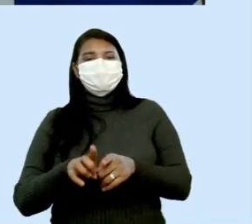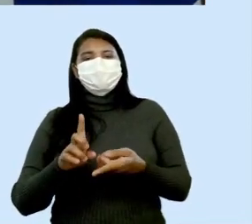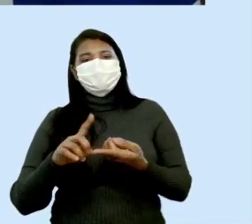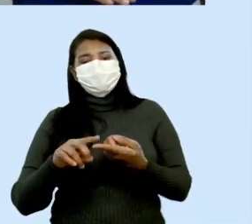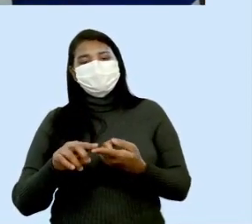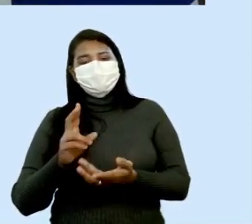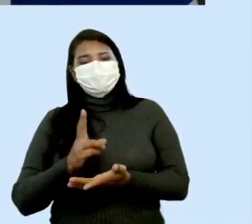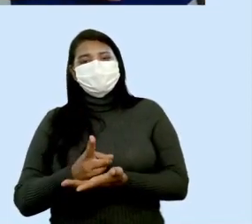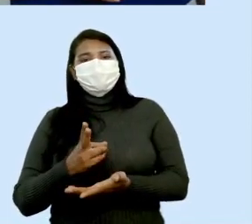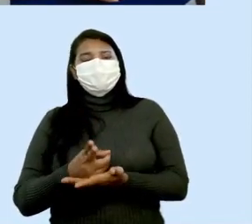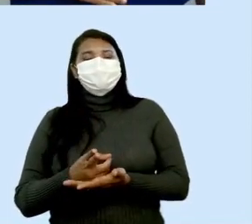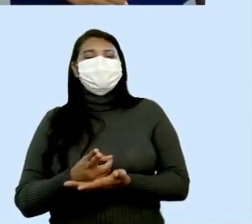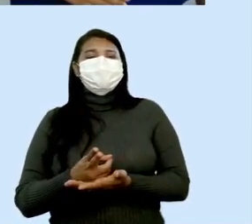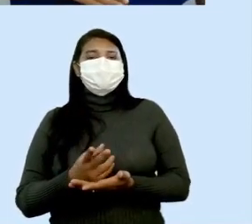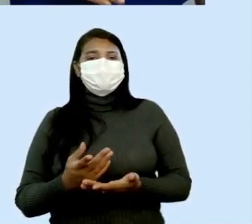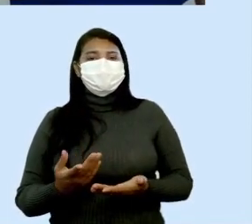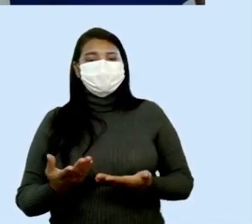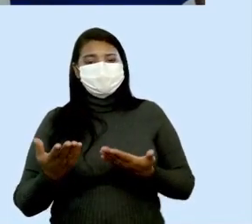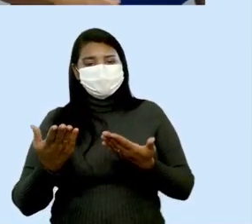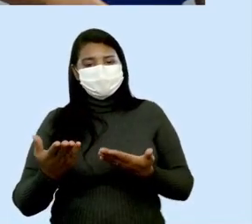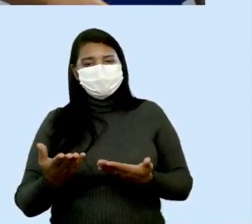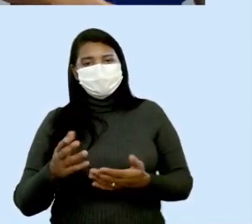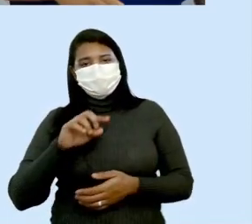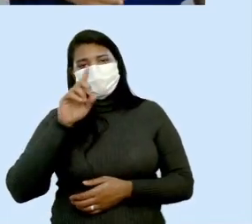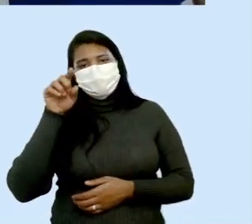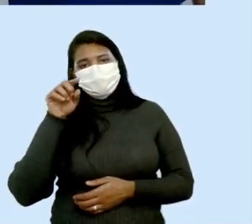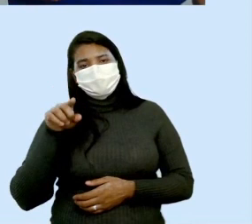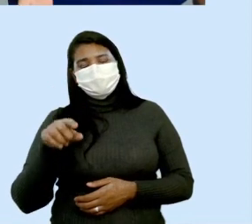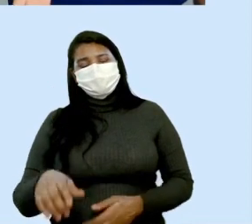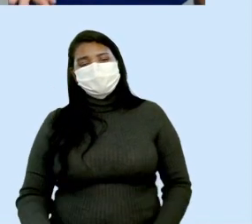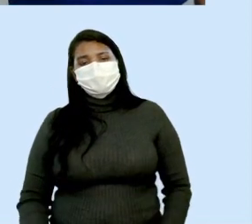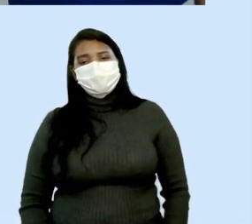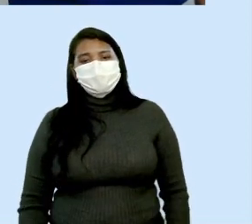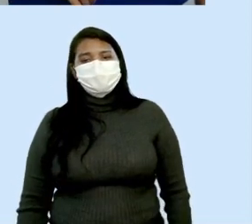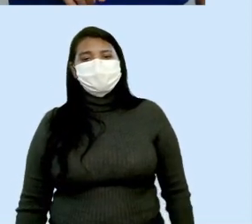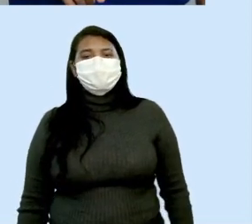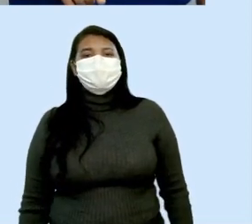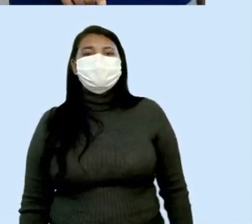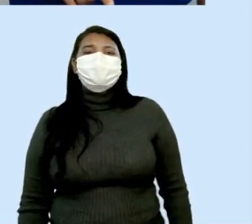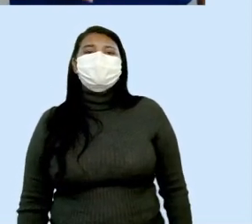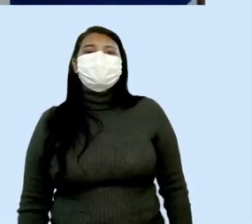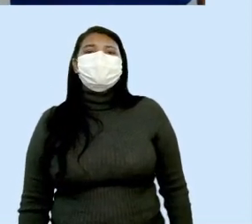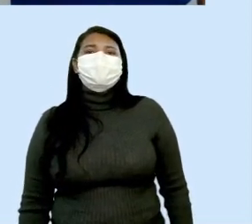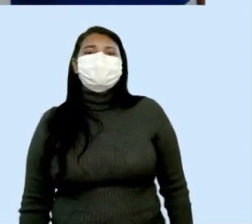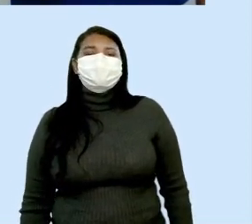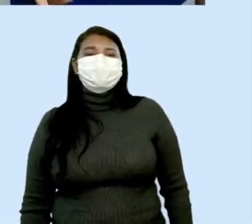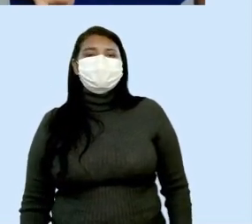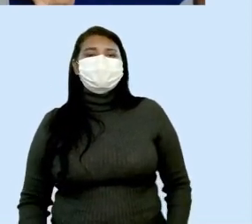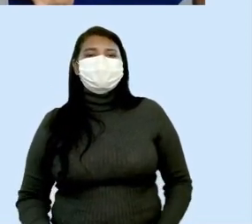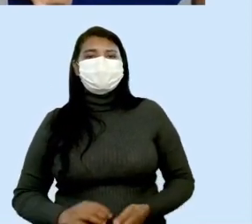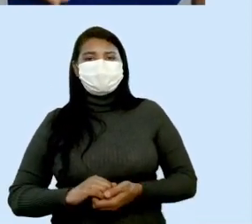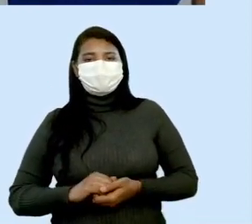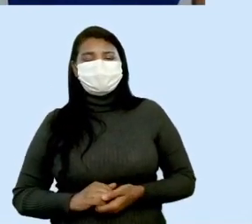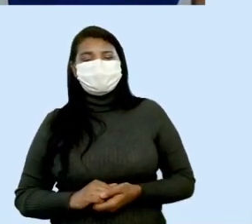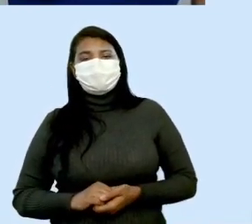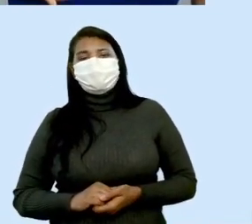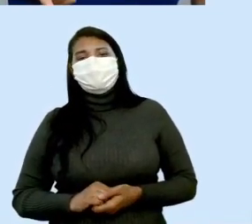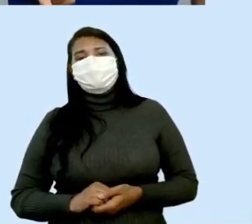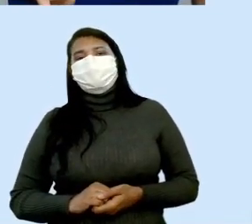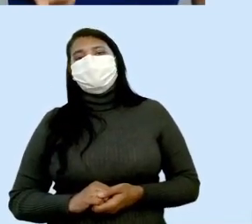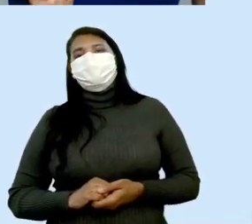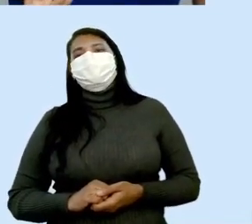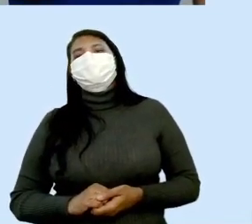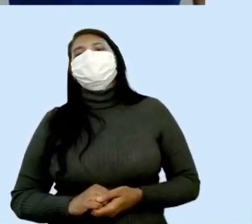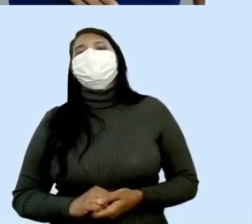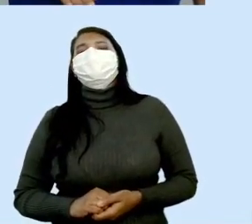também encabeçam as interrogatives. Do you speak English? Did you speak English? Does he